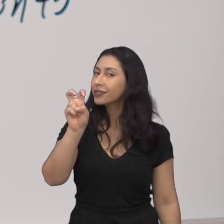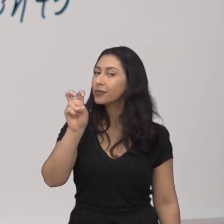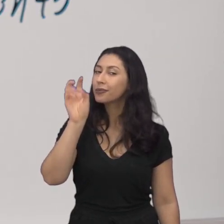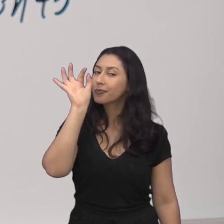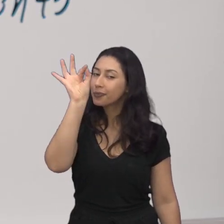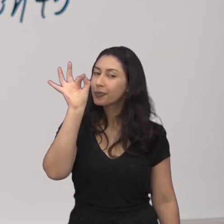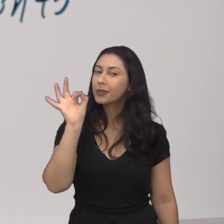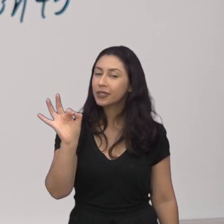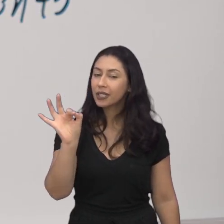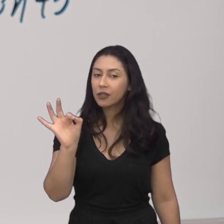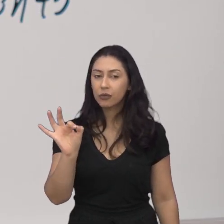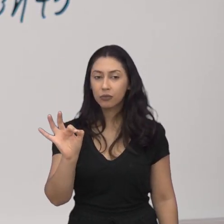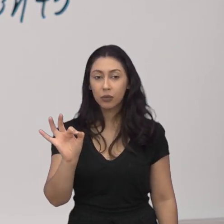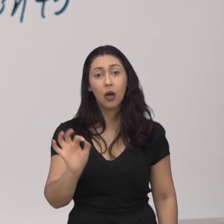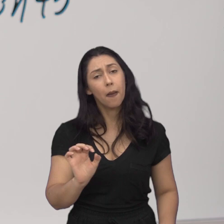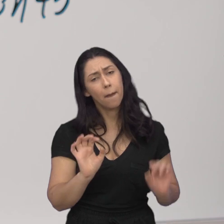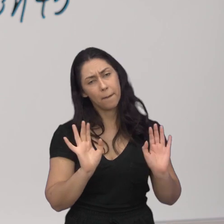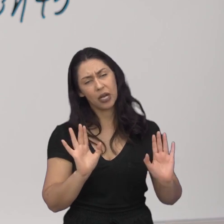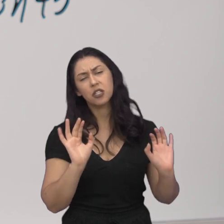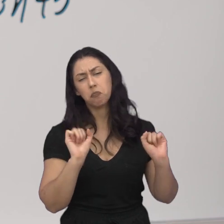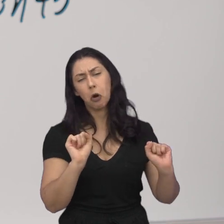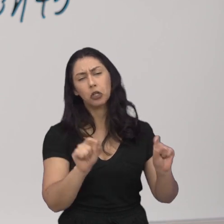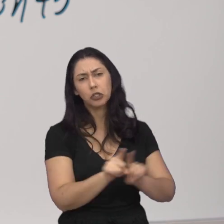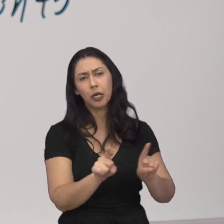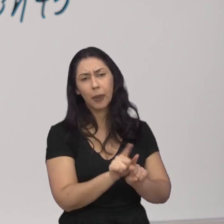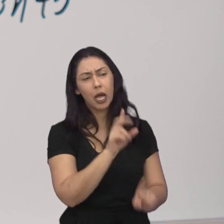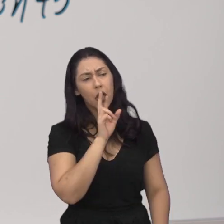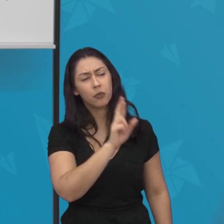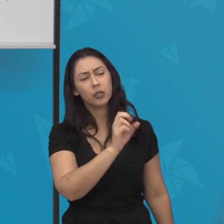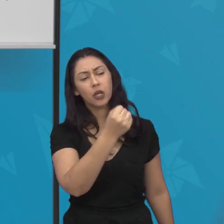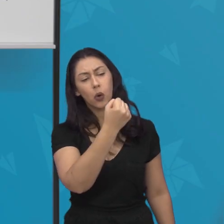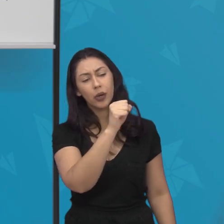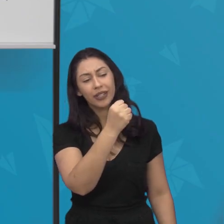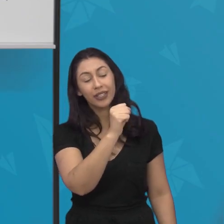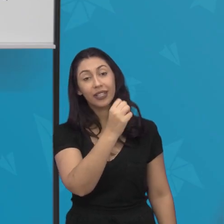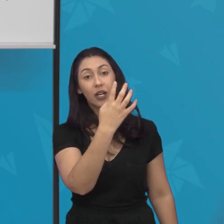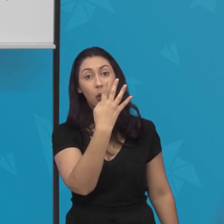85% de rendimento. Ou se você quiser deixar